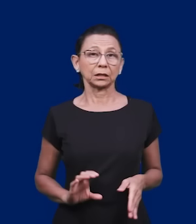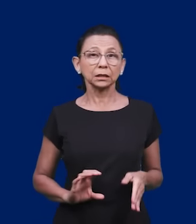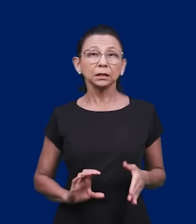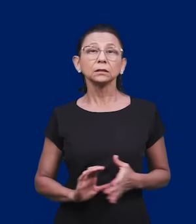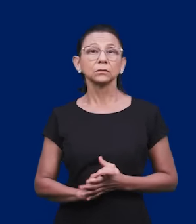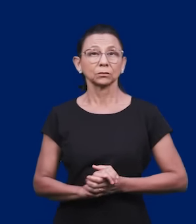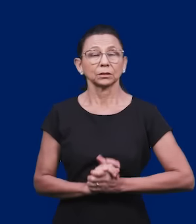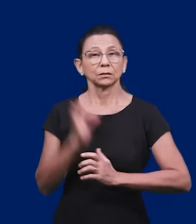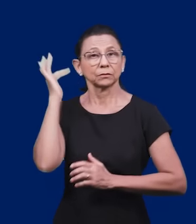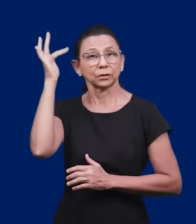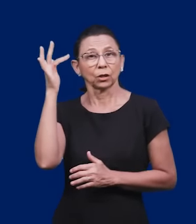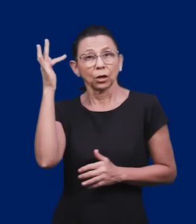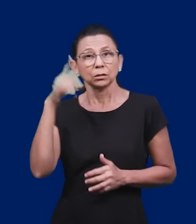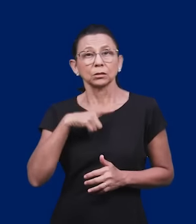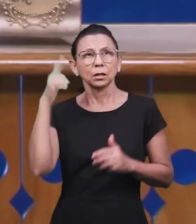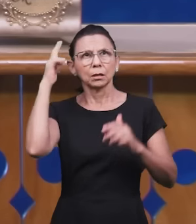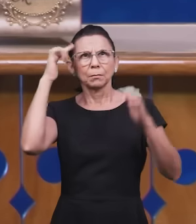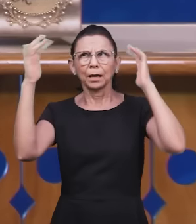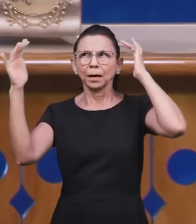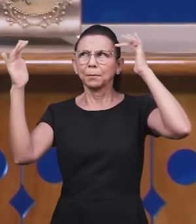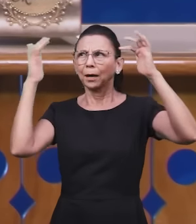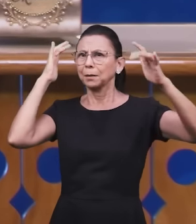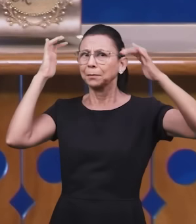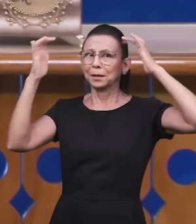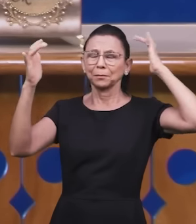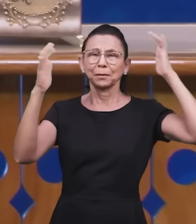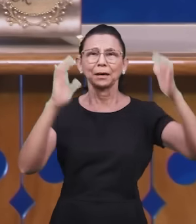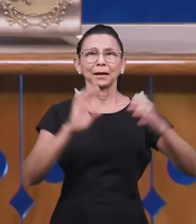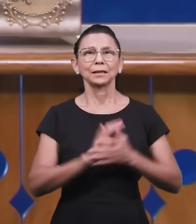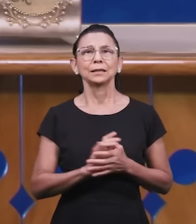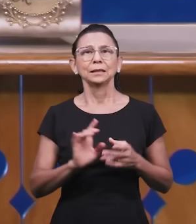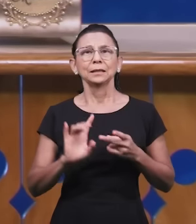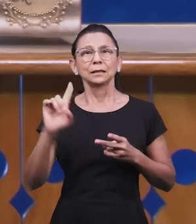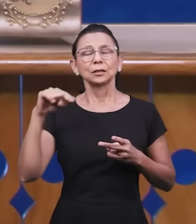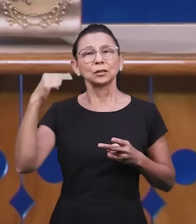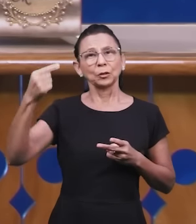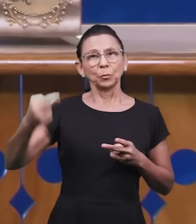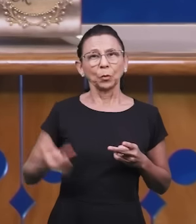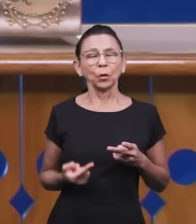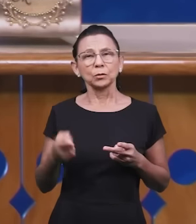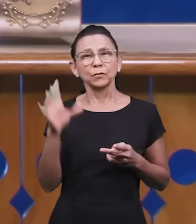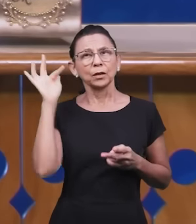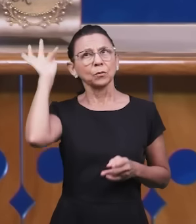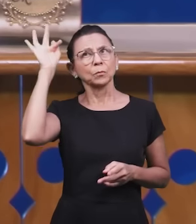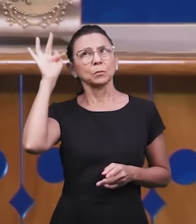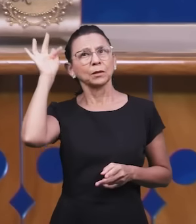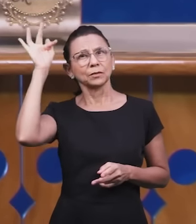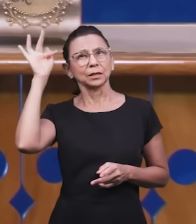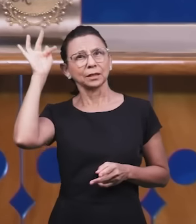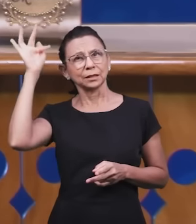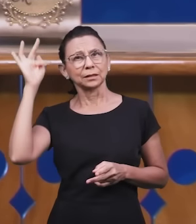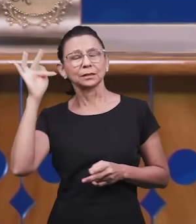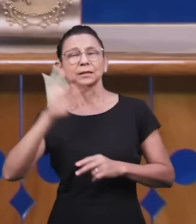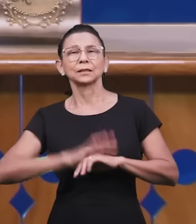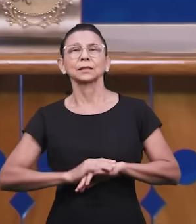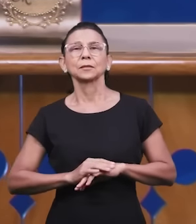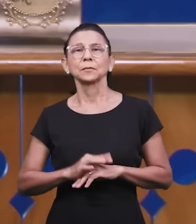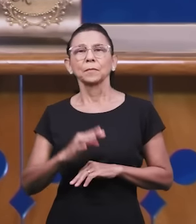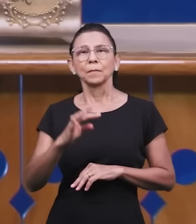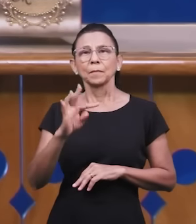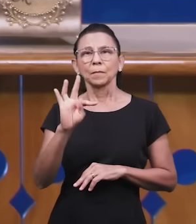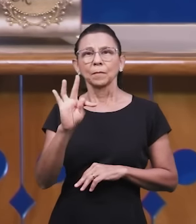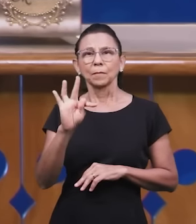aquelas imaginações fantasiosas do homem. Depois veio a filosofia cosmológica, iniciando lá com Tales de